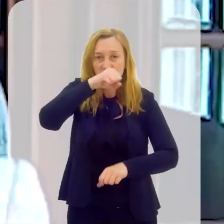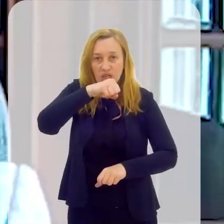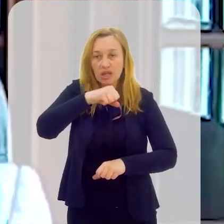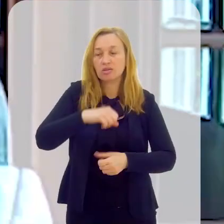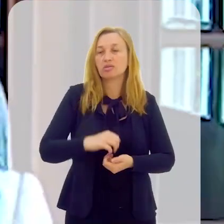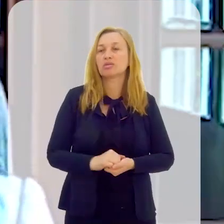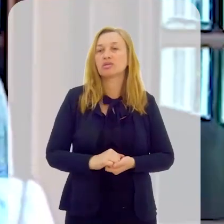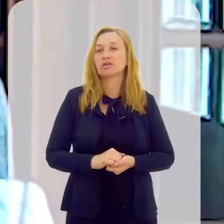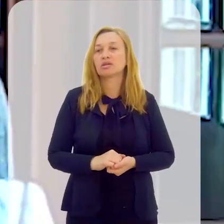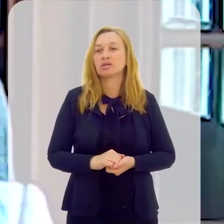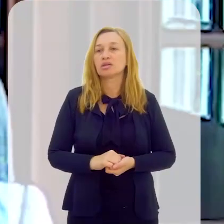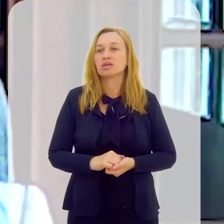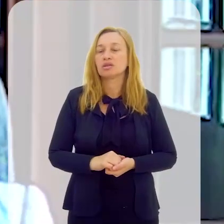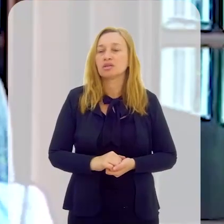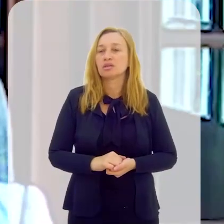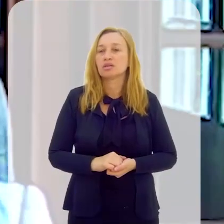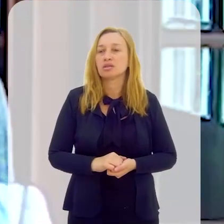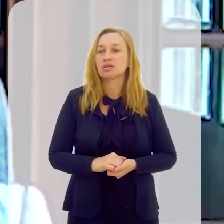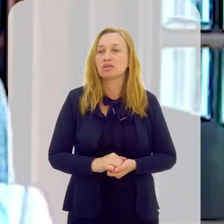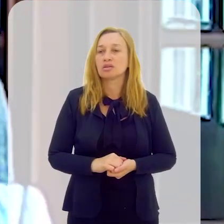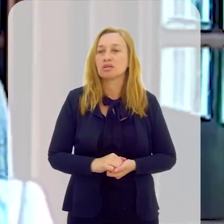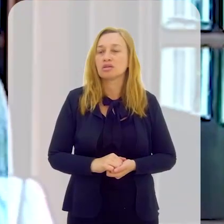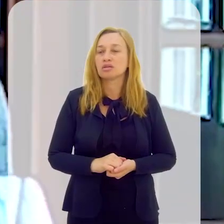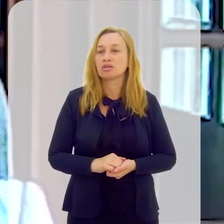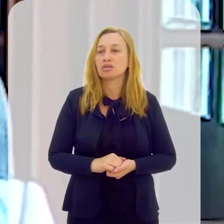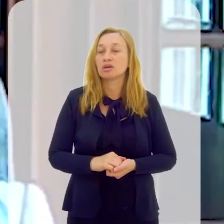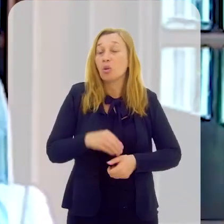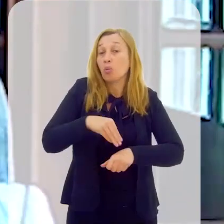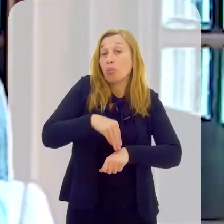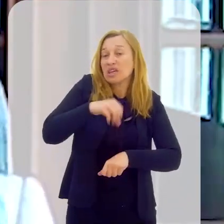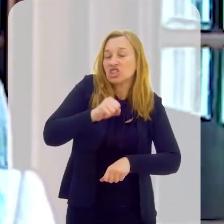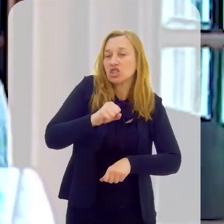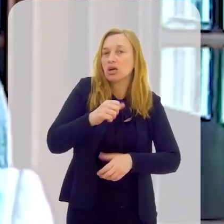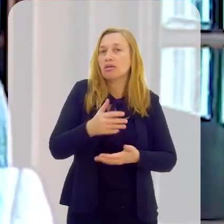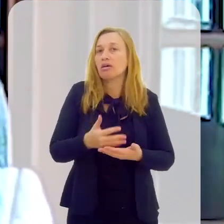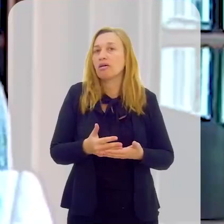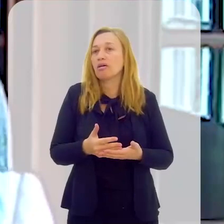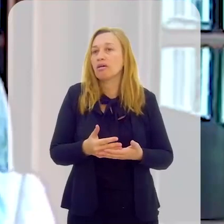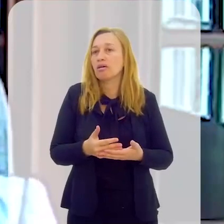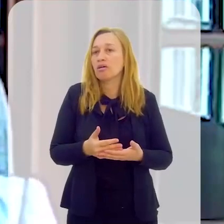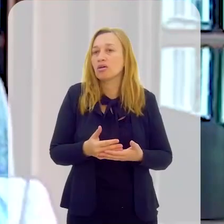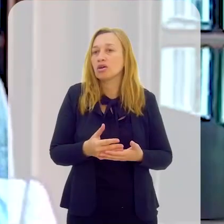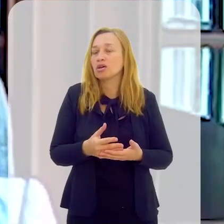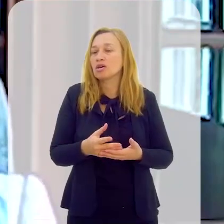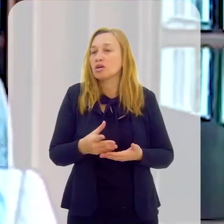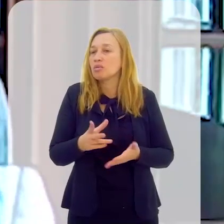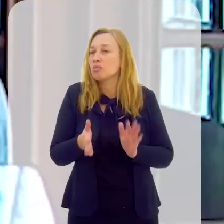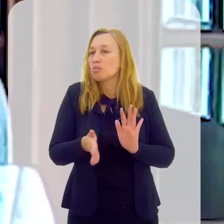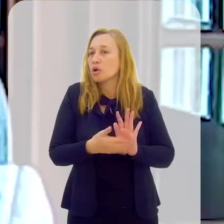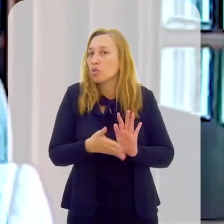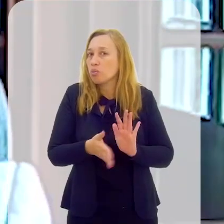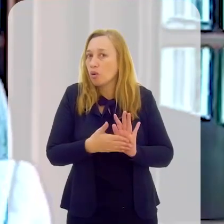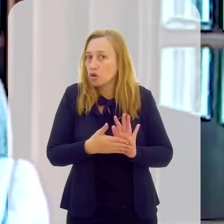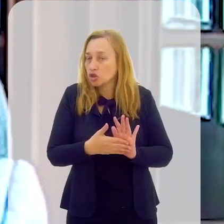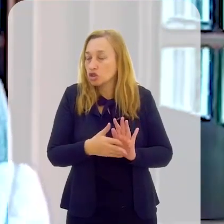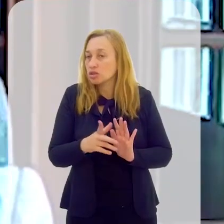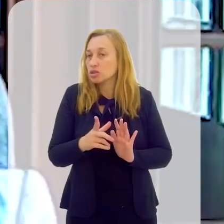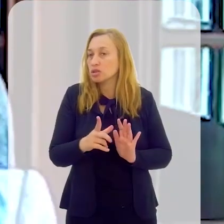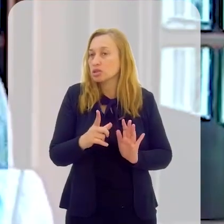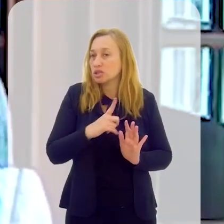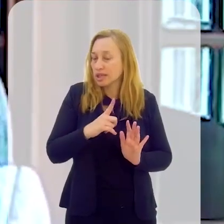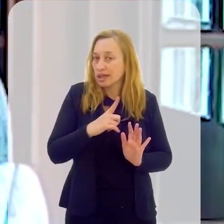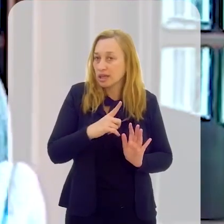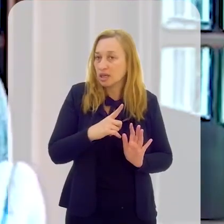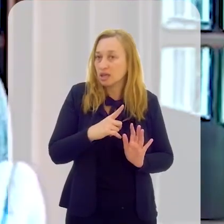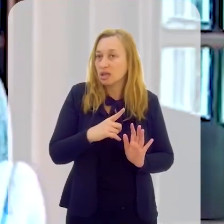do mestrado de educação criativa, de economia criativa, é um mestrado que se